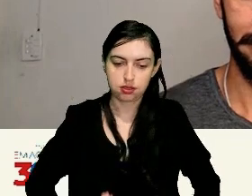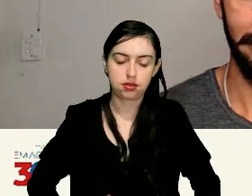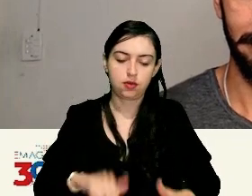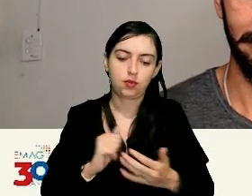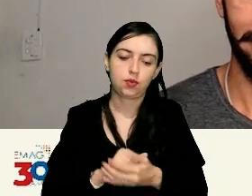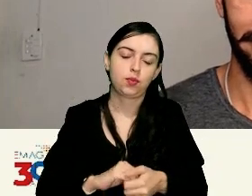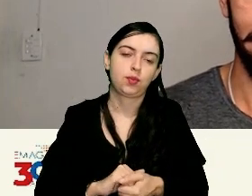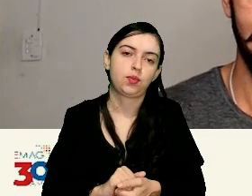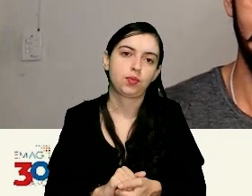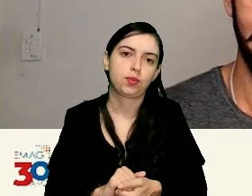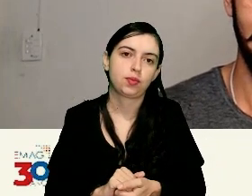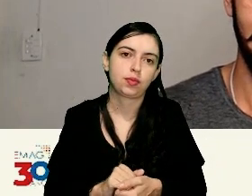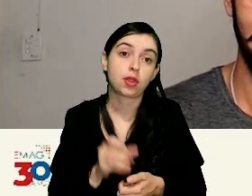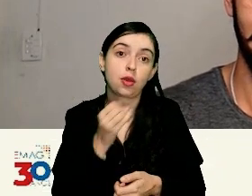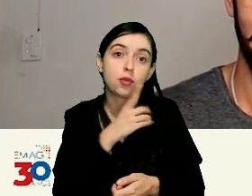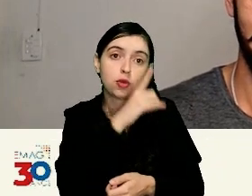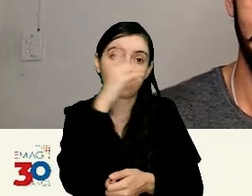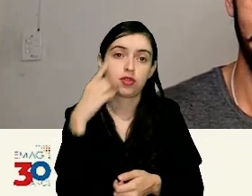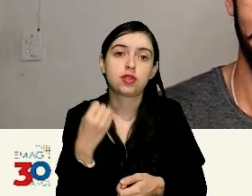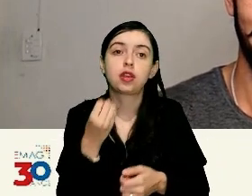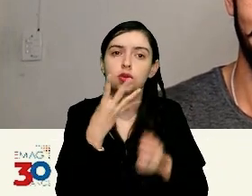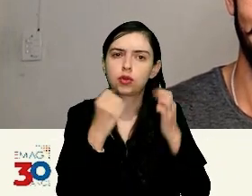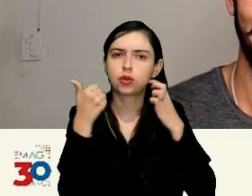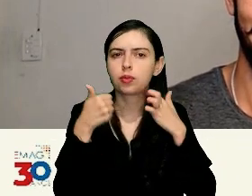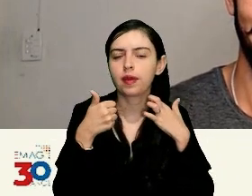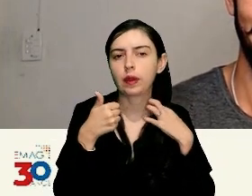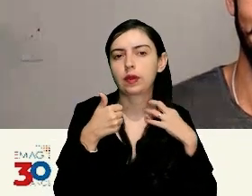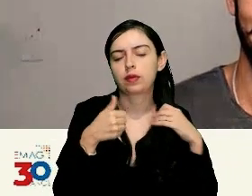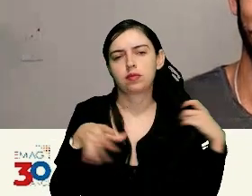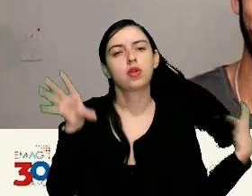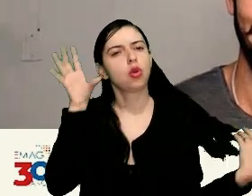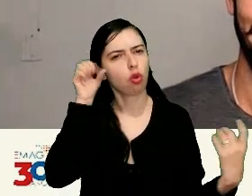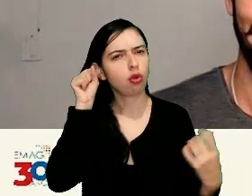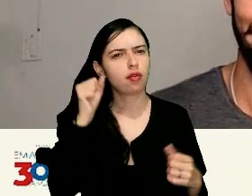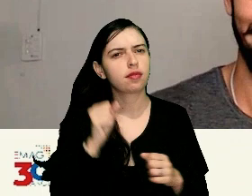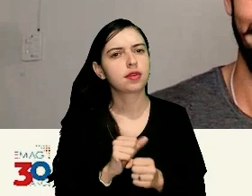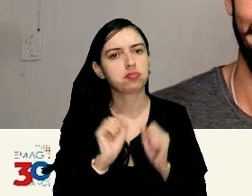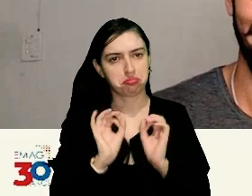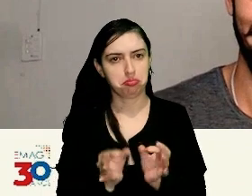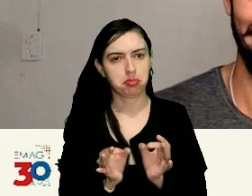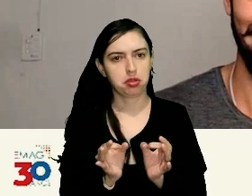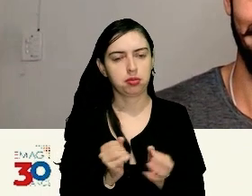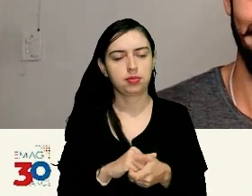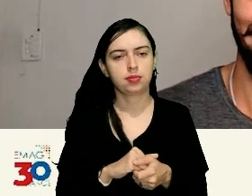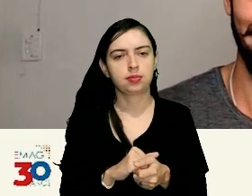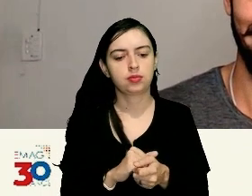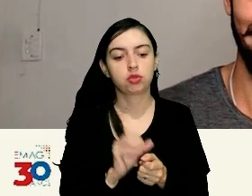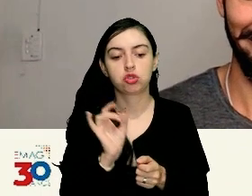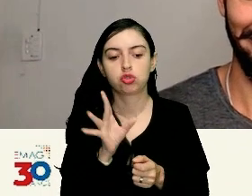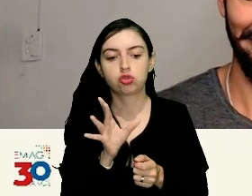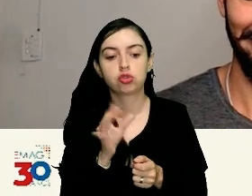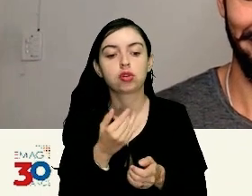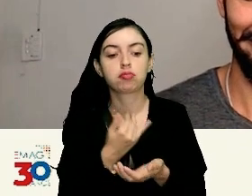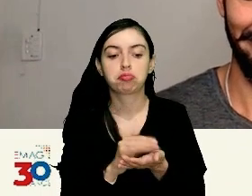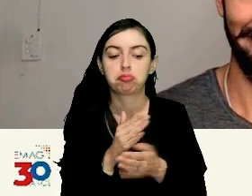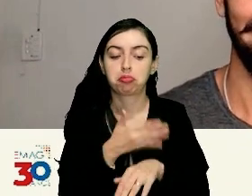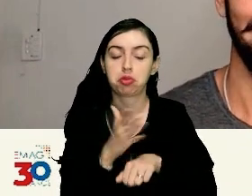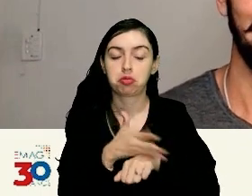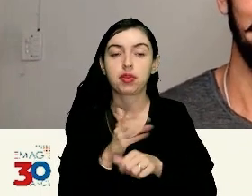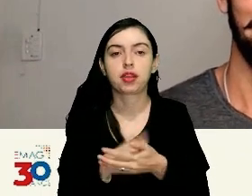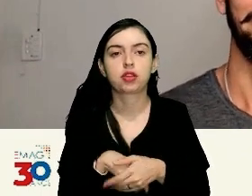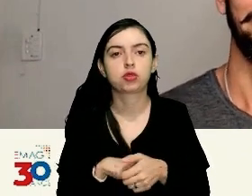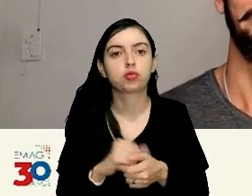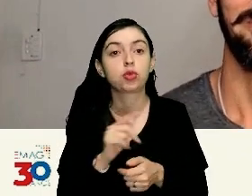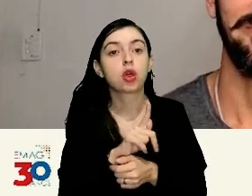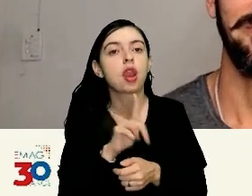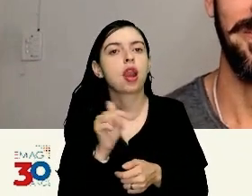dia, pessoal, tudo bem? Tá todo mundo me escutando primeiro? Só para fazer o primeiro teste, legal. Bom, meu nome é Leandro